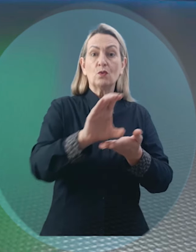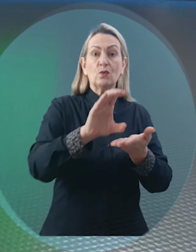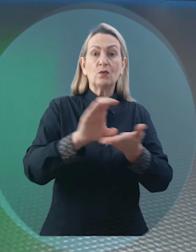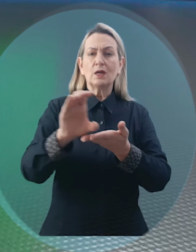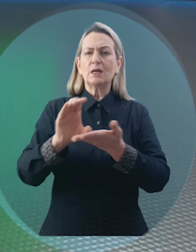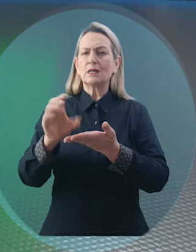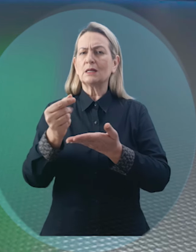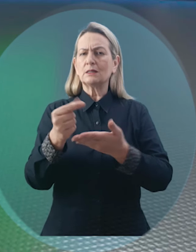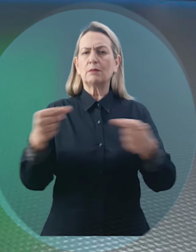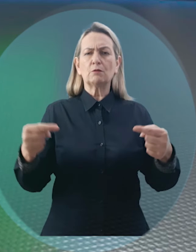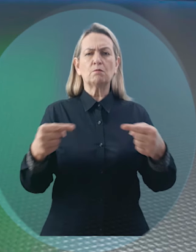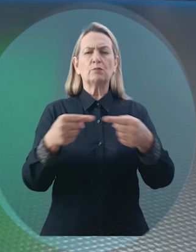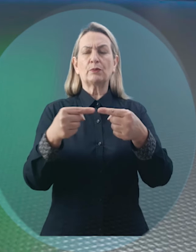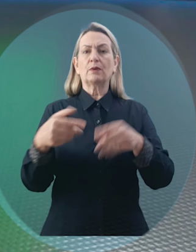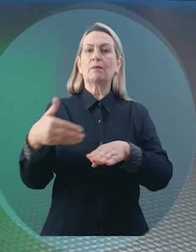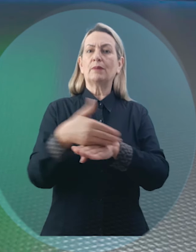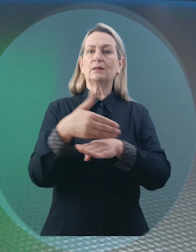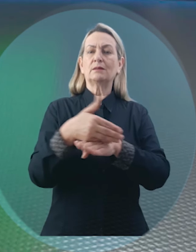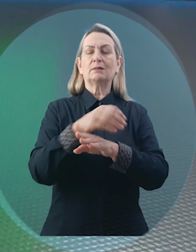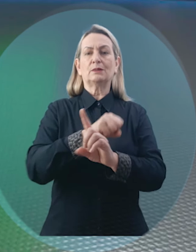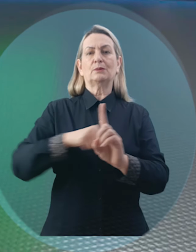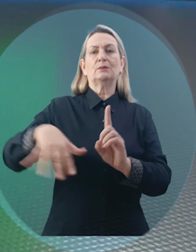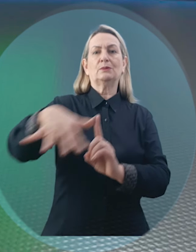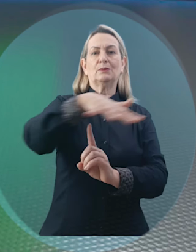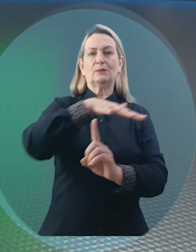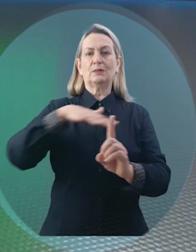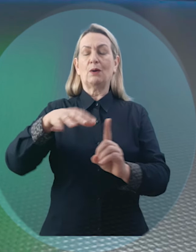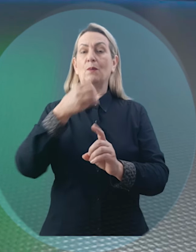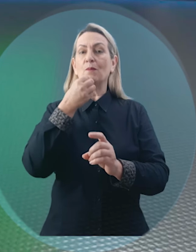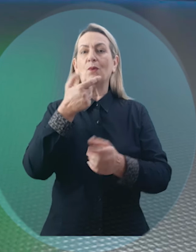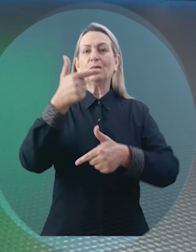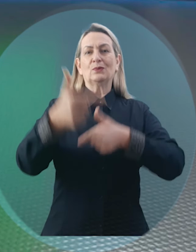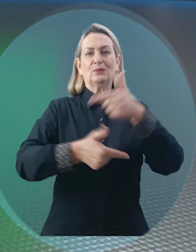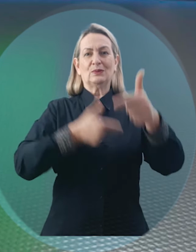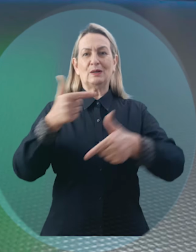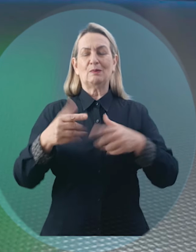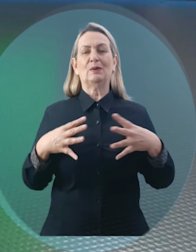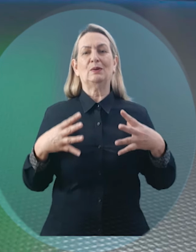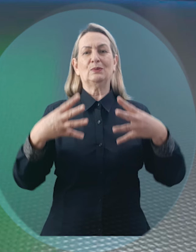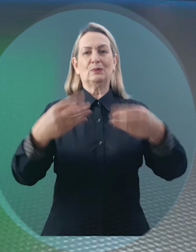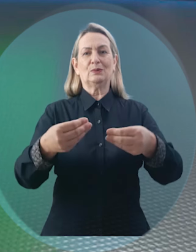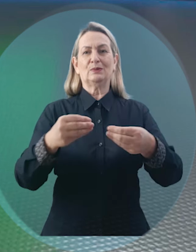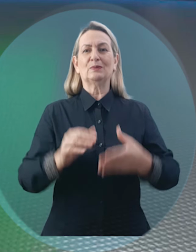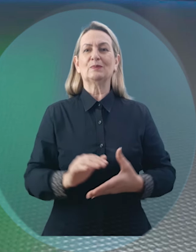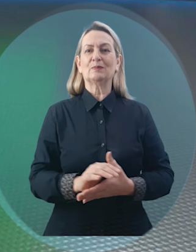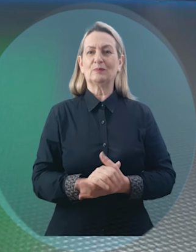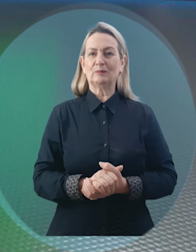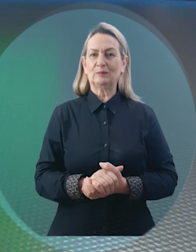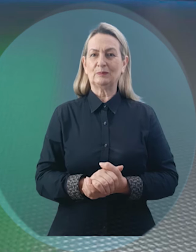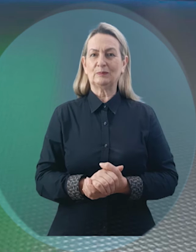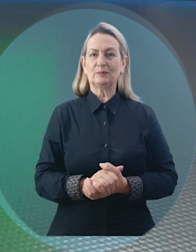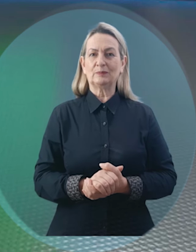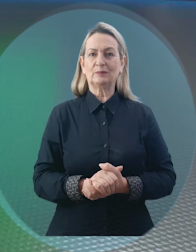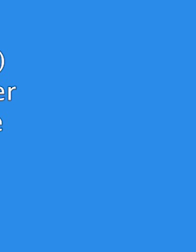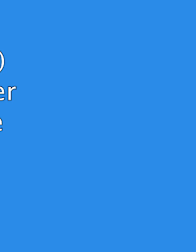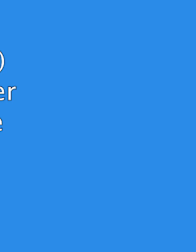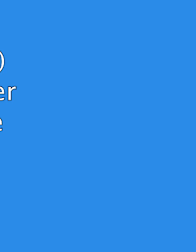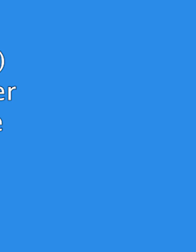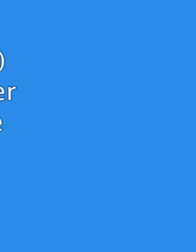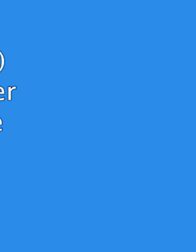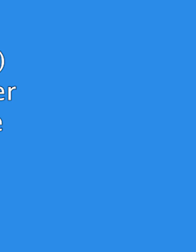das suas com financiamento adequado e participação social um bom trabalho a todos e